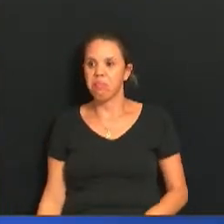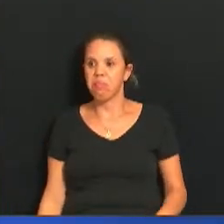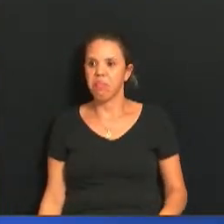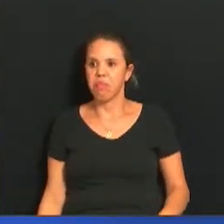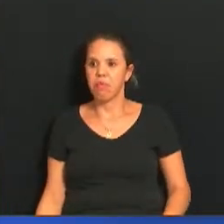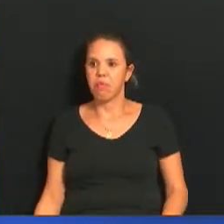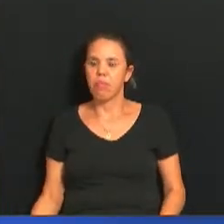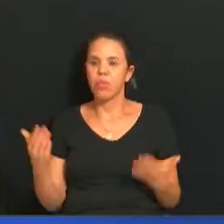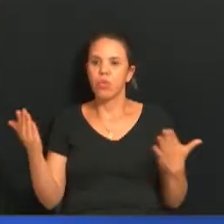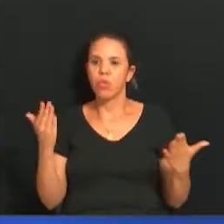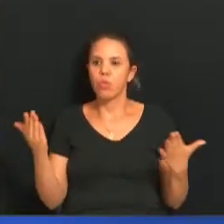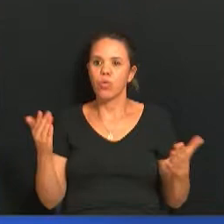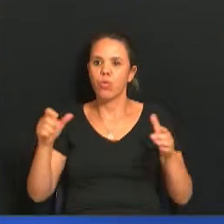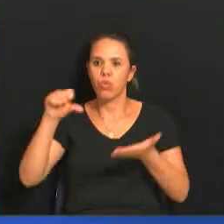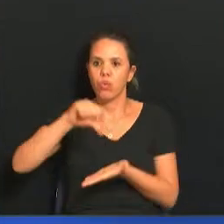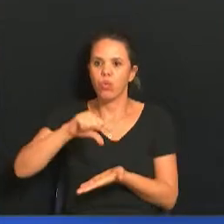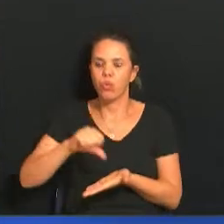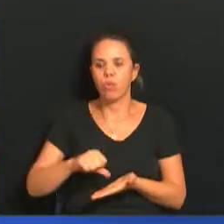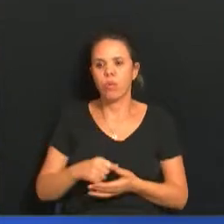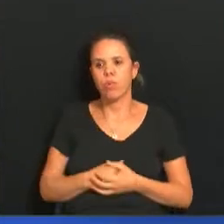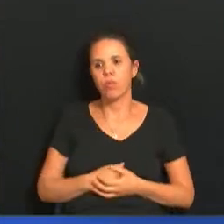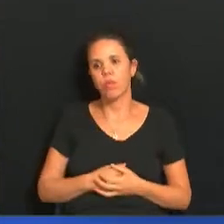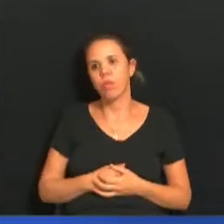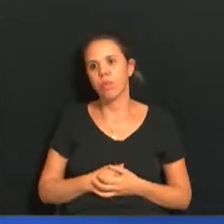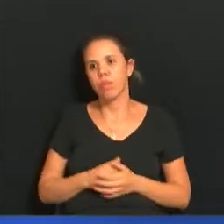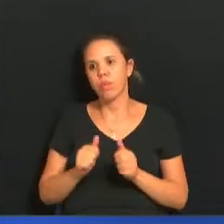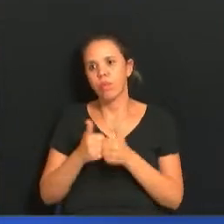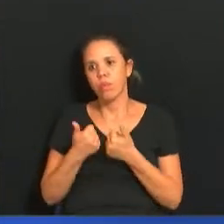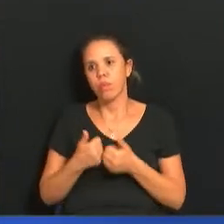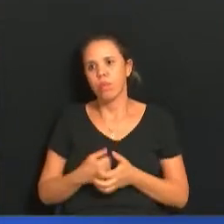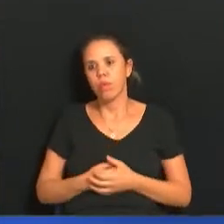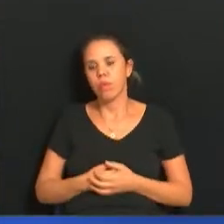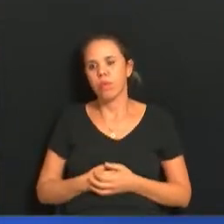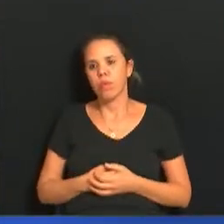Qual é o tipo do local? Padaria.